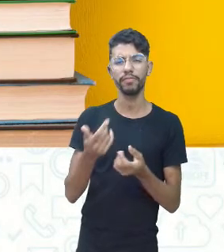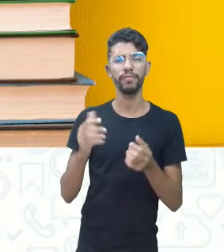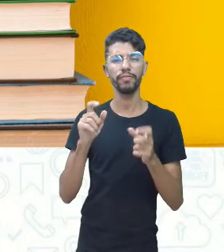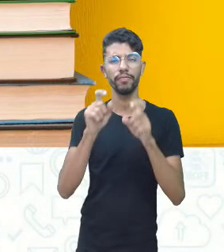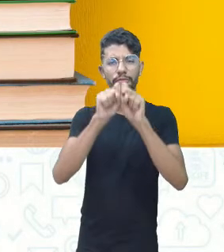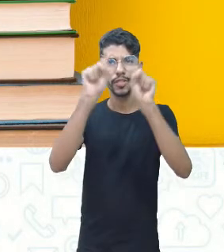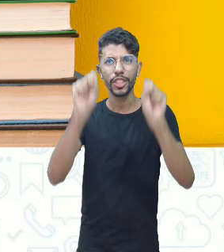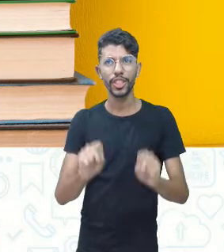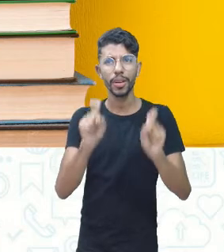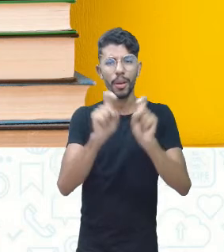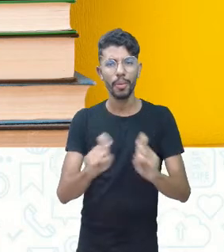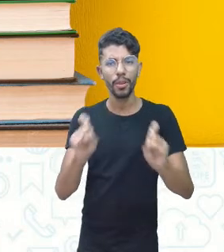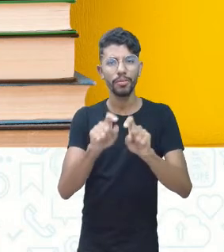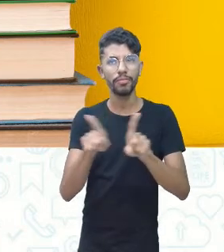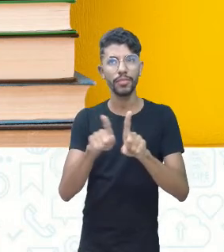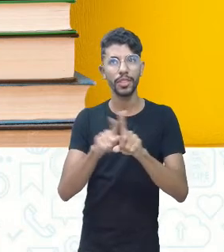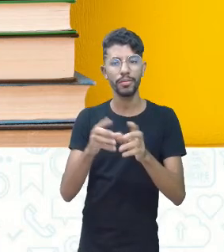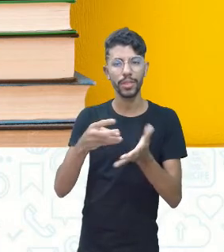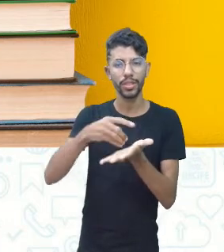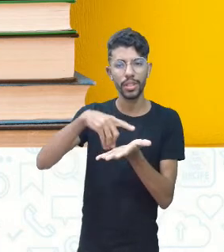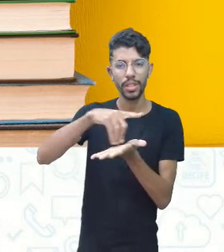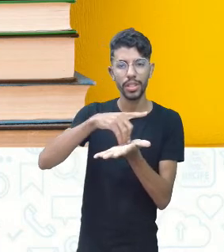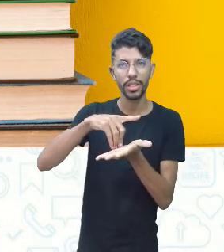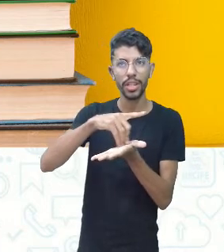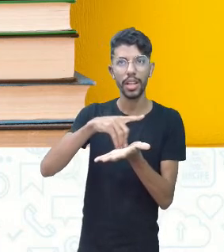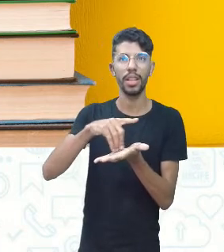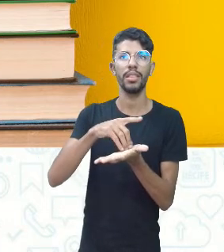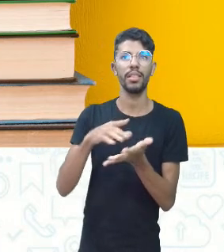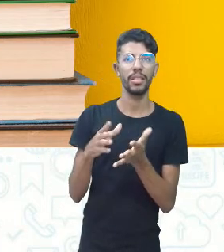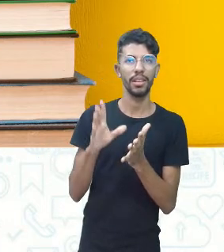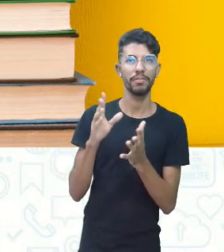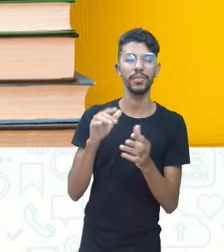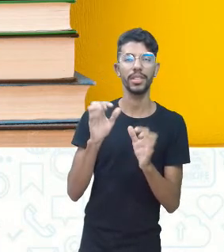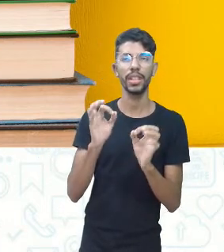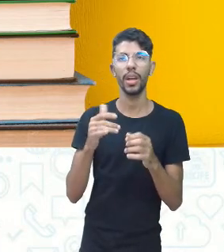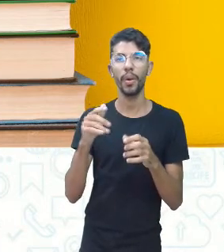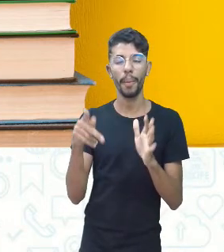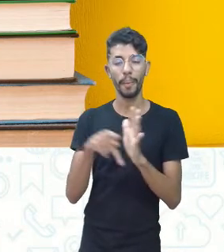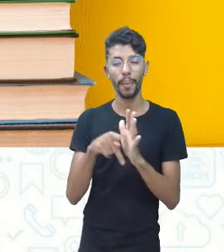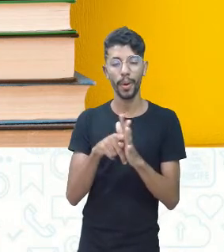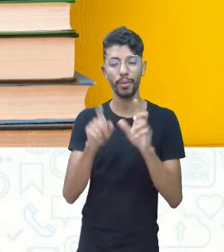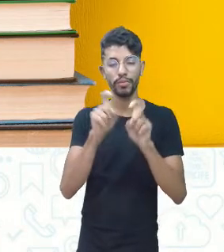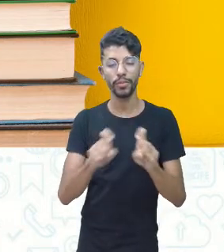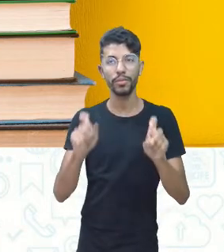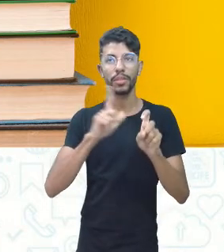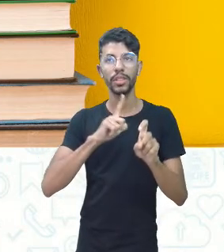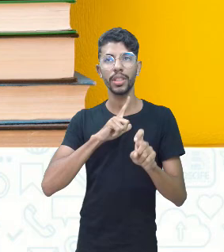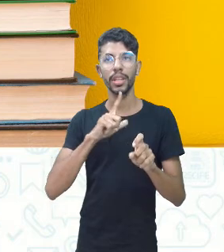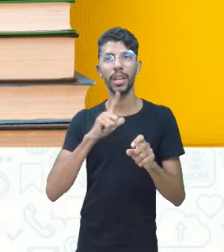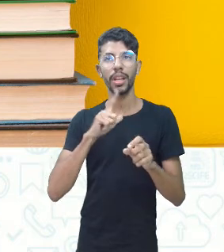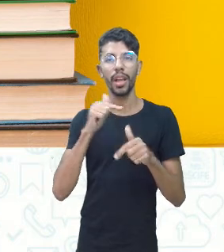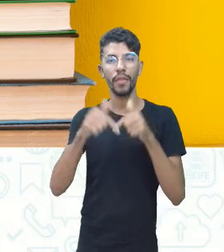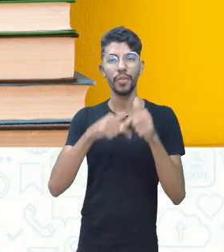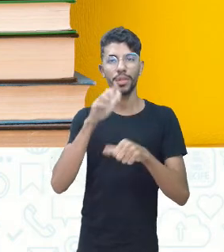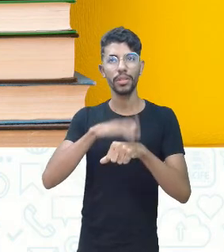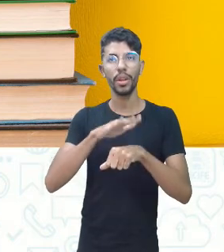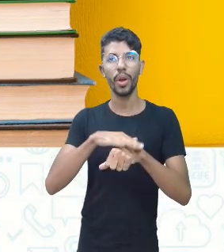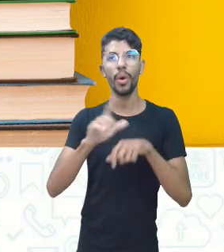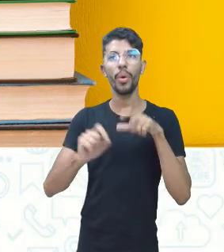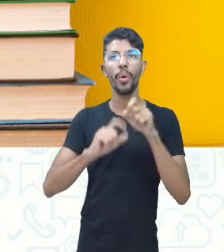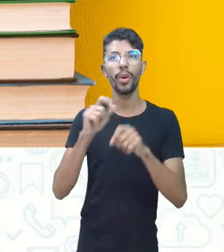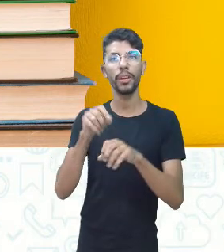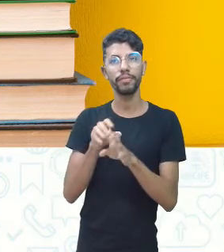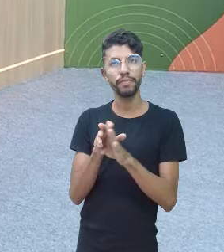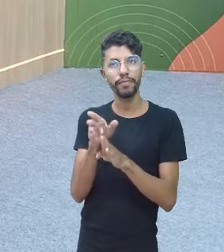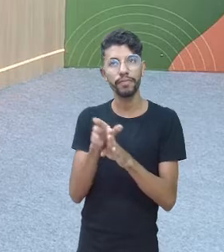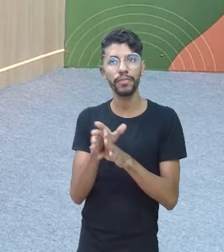computador, em CDs gravados, por exemplo, o próprio computador desempenha a função de tutor. São os chamados de programas tutoriais.